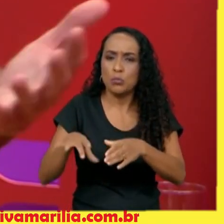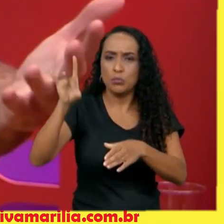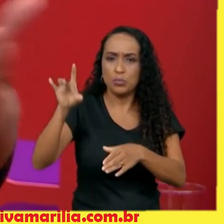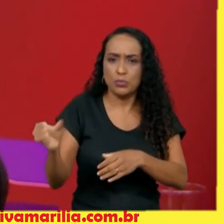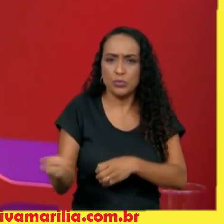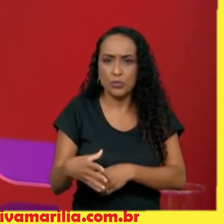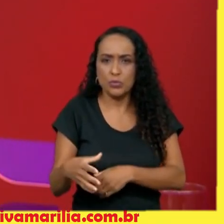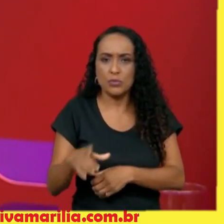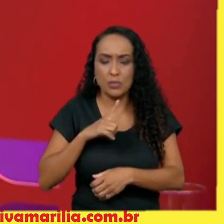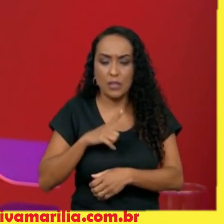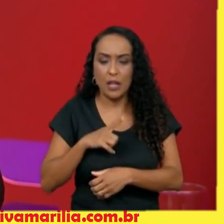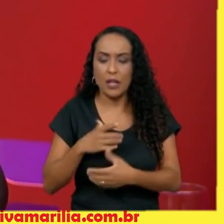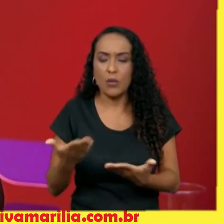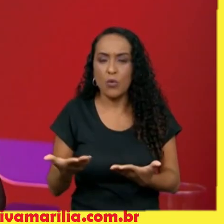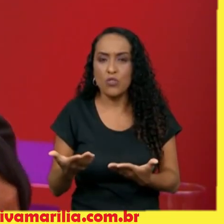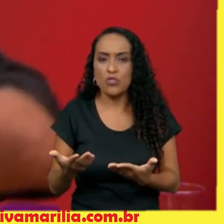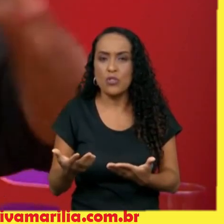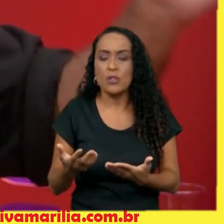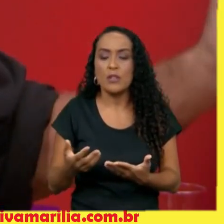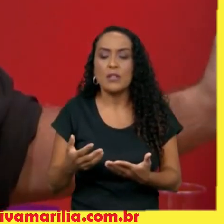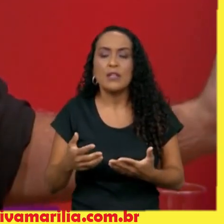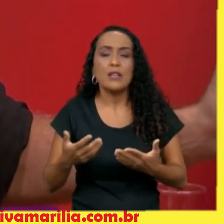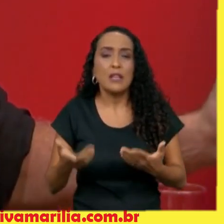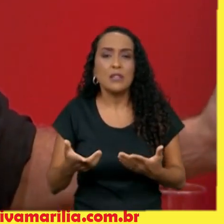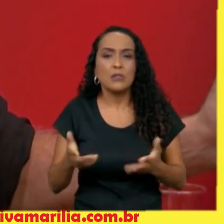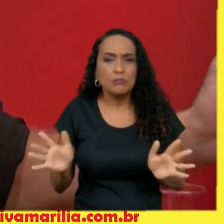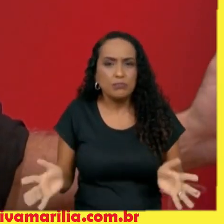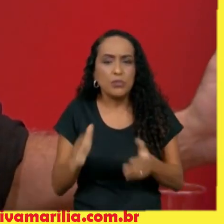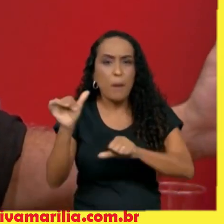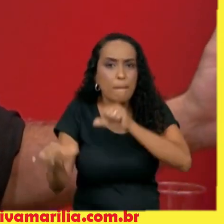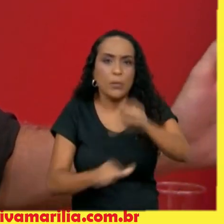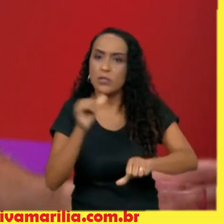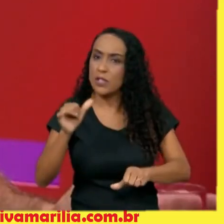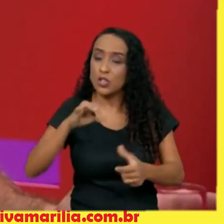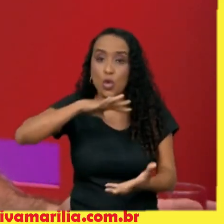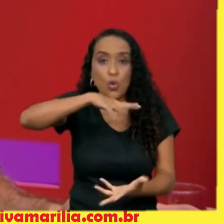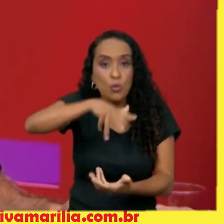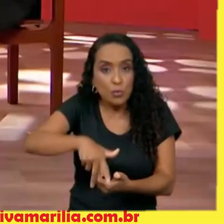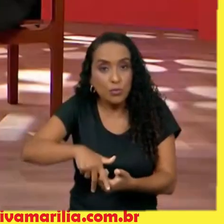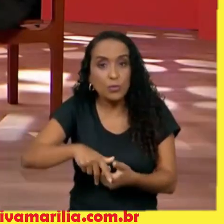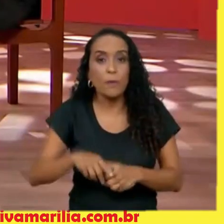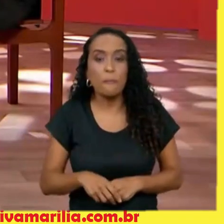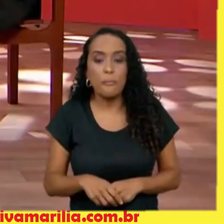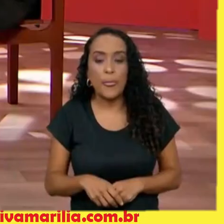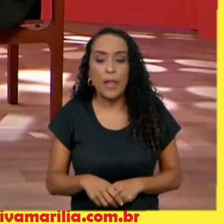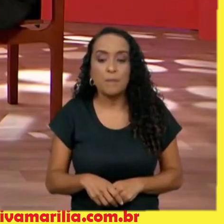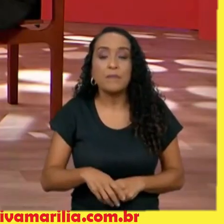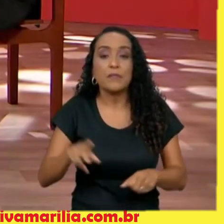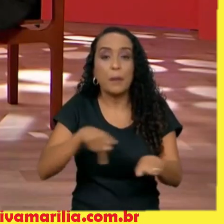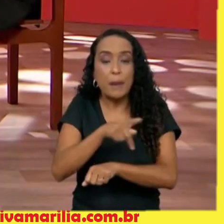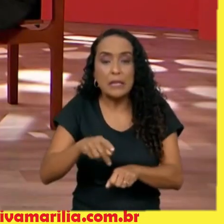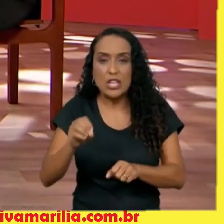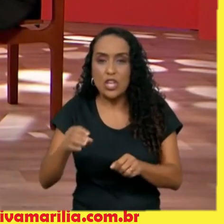temos, você é um deles, etc. Isso provocaria uma mudança no país, se isso chegasse na periferia,